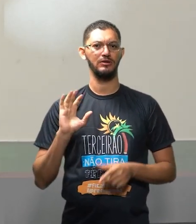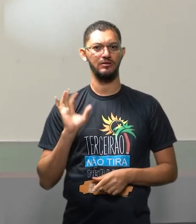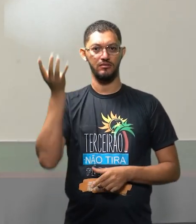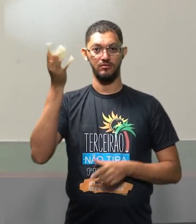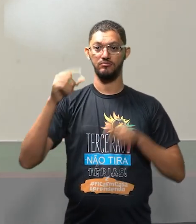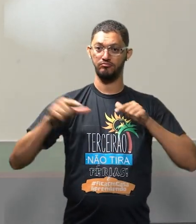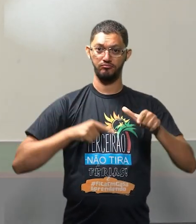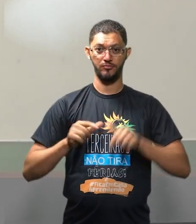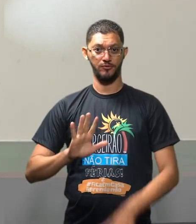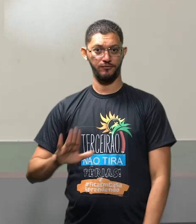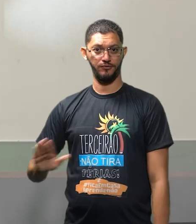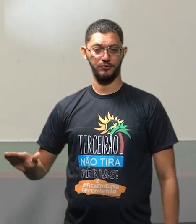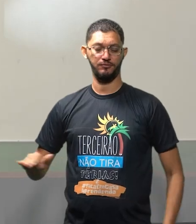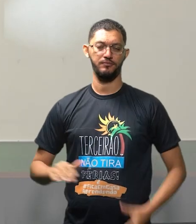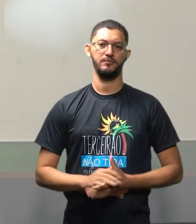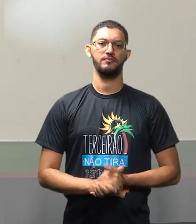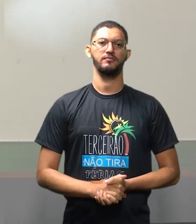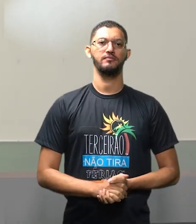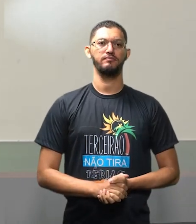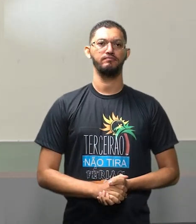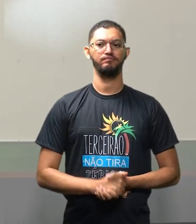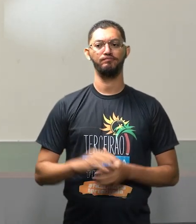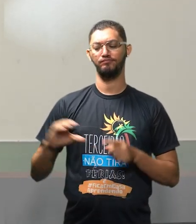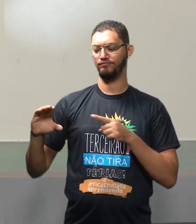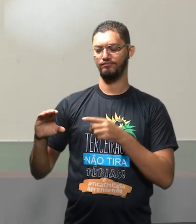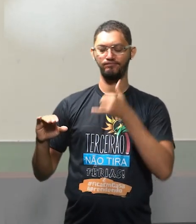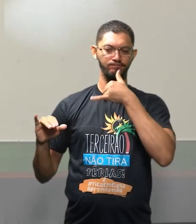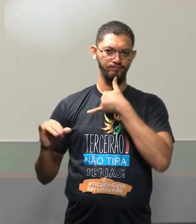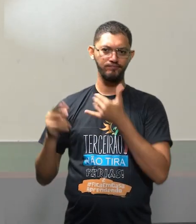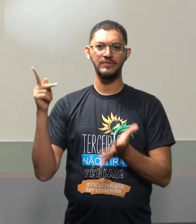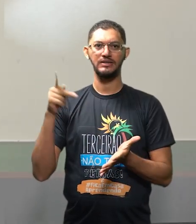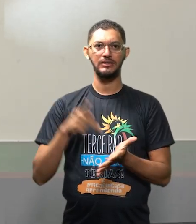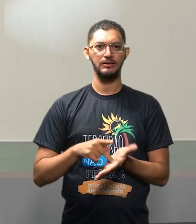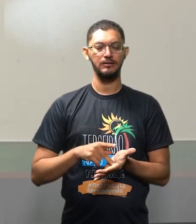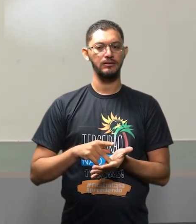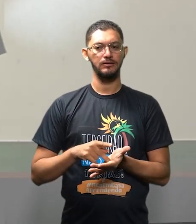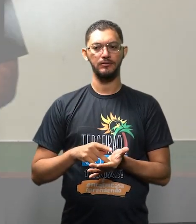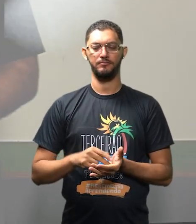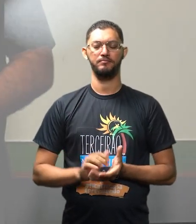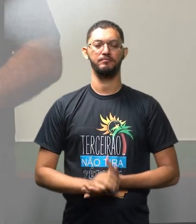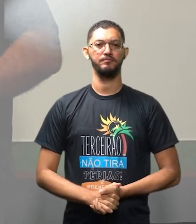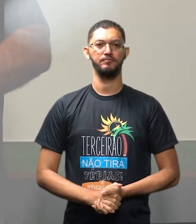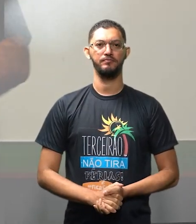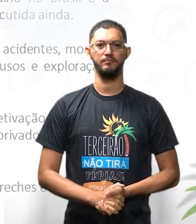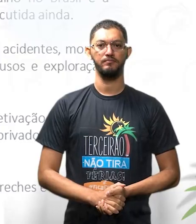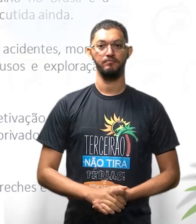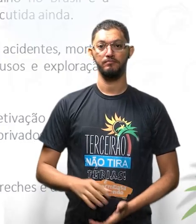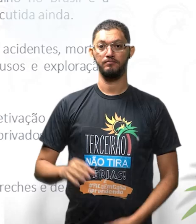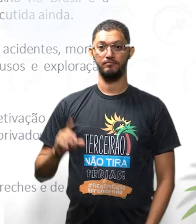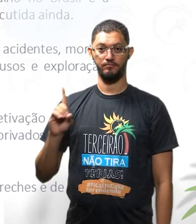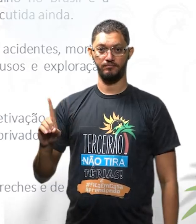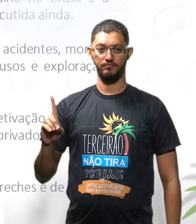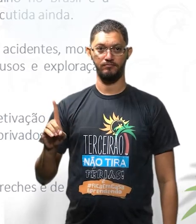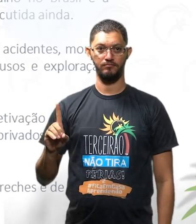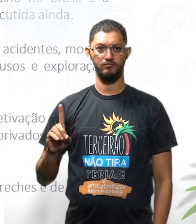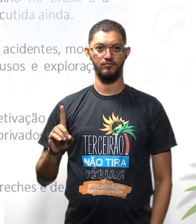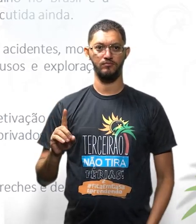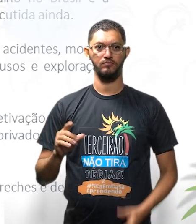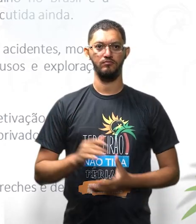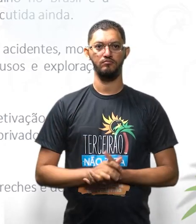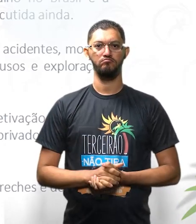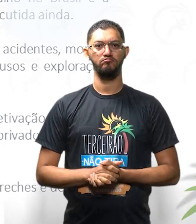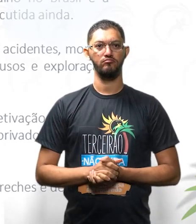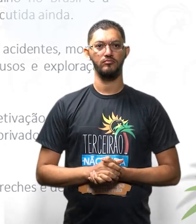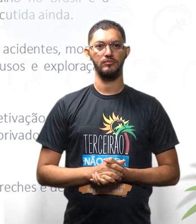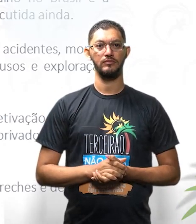ocasionadas por conta do trabalho infantil. Então, infelizmente, é verdade, a gente não marca a letra C. Letra D. Um dos caminhos